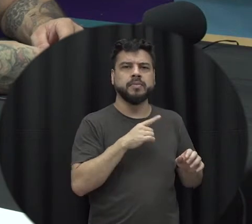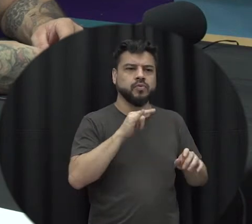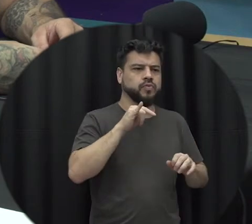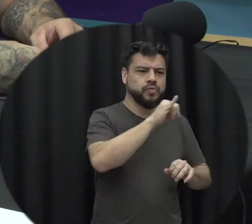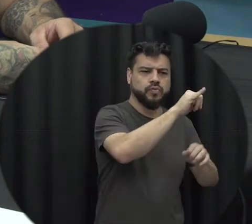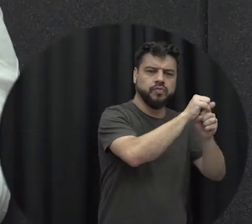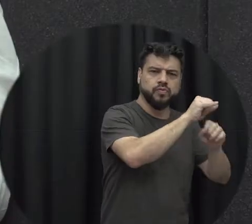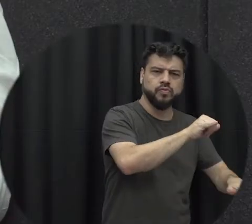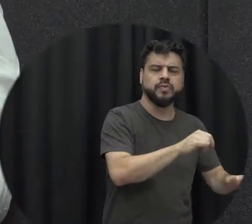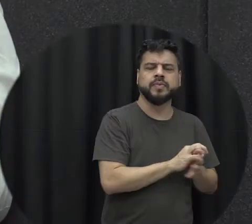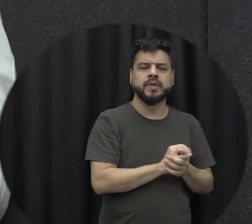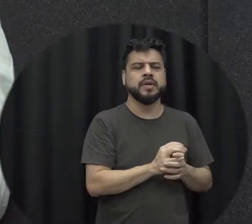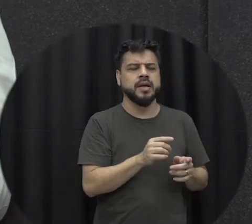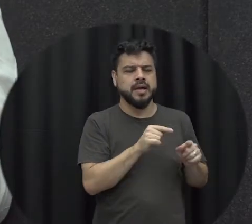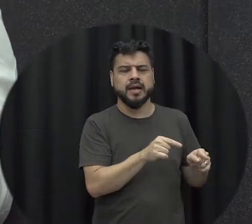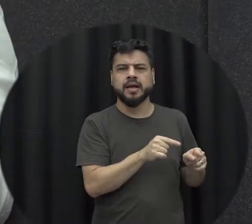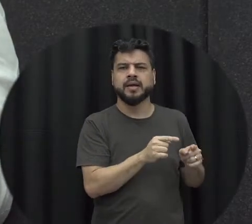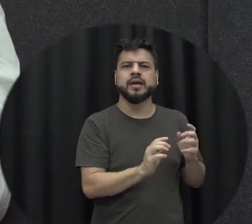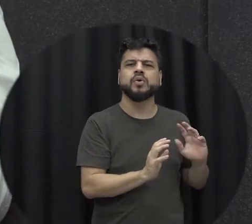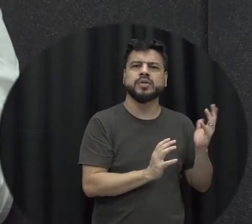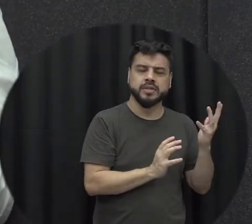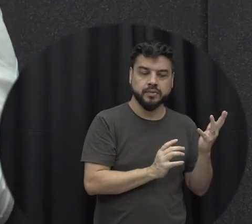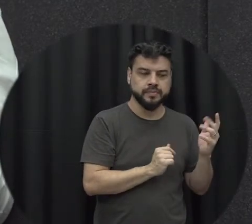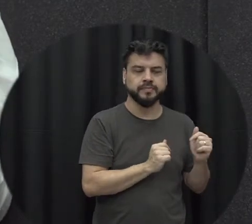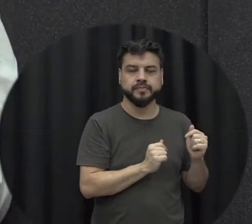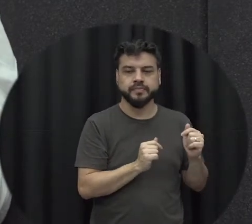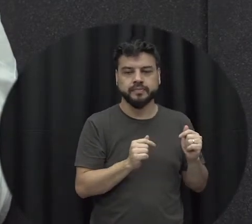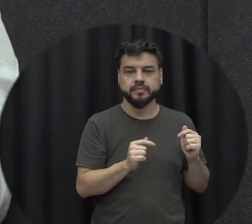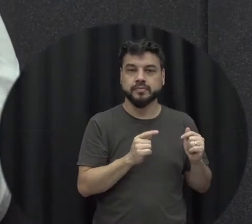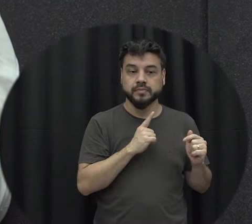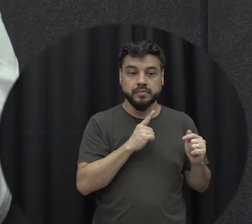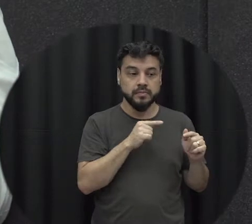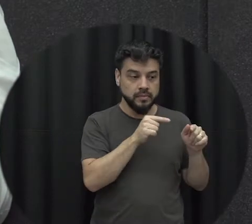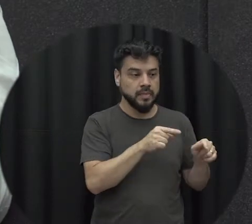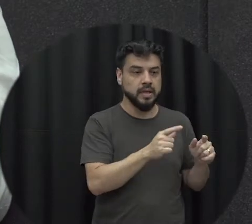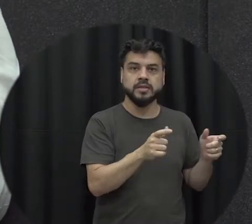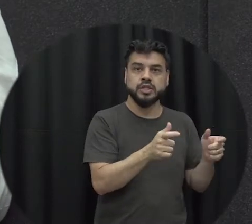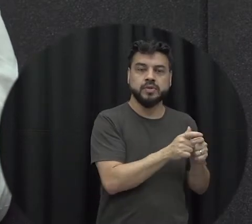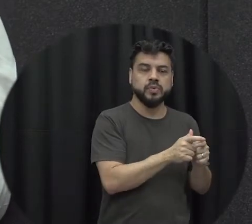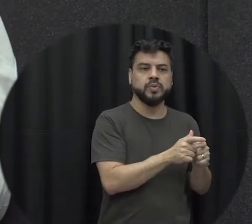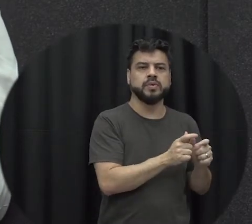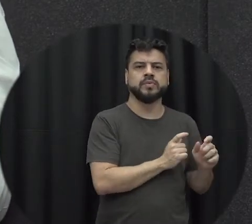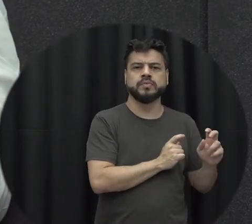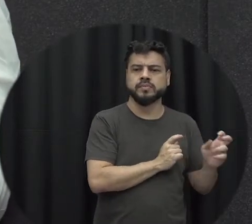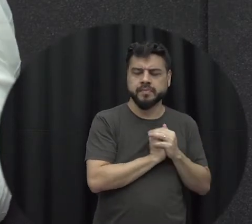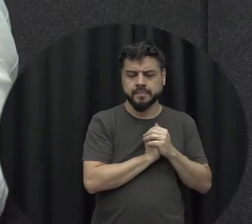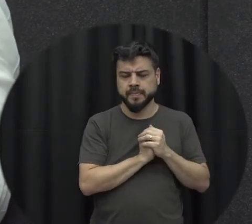aqueles outros 5? Aí a gente foi colocando agrotóxico em pequenas concentrações. E a gente viu